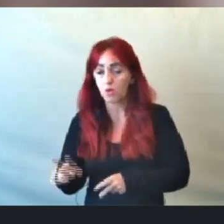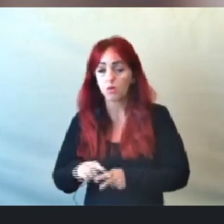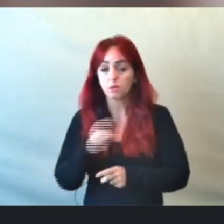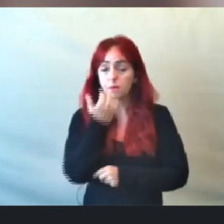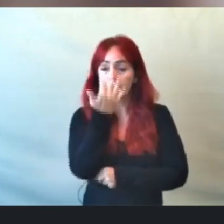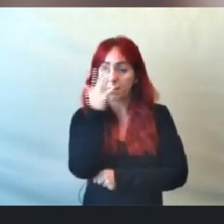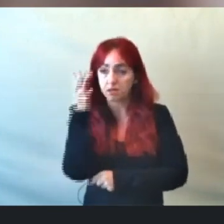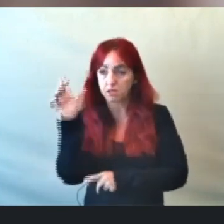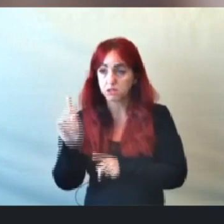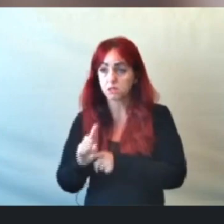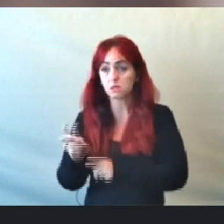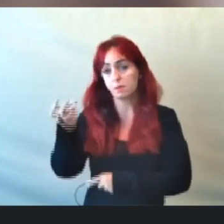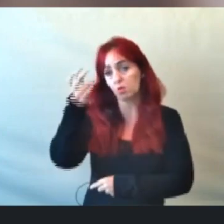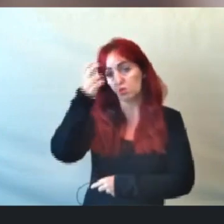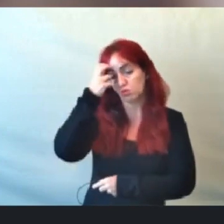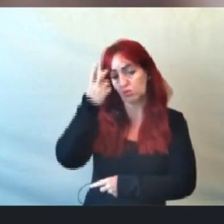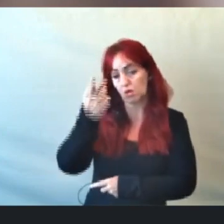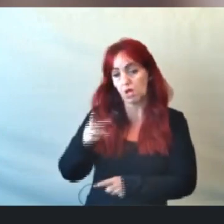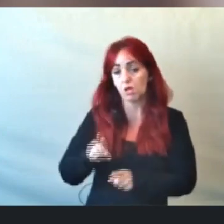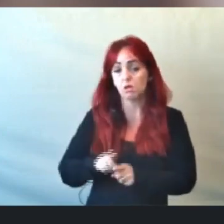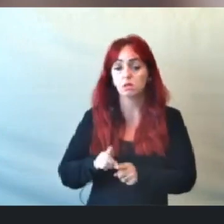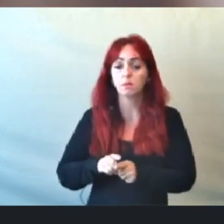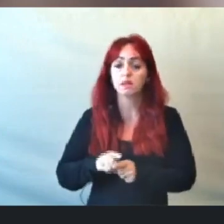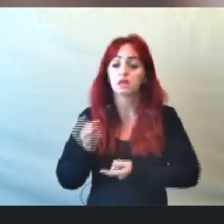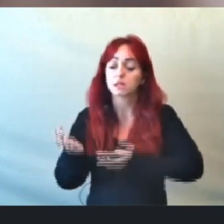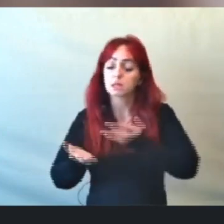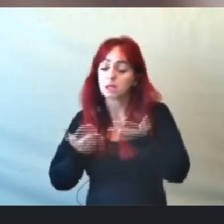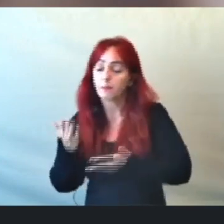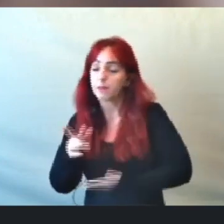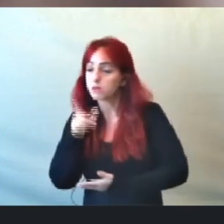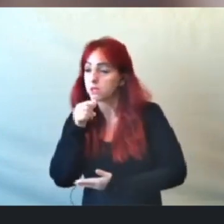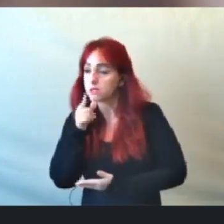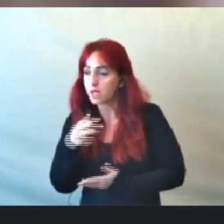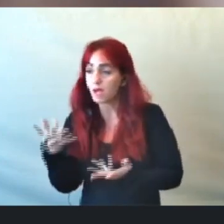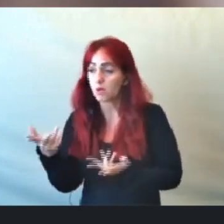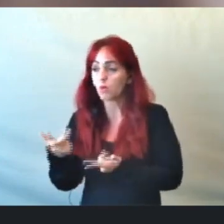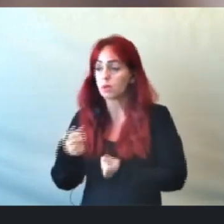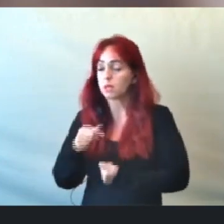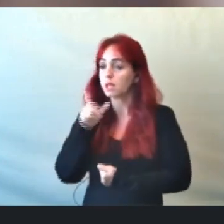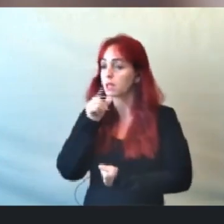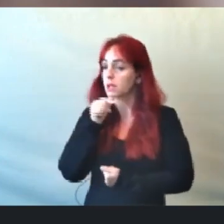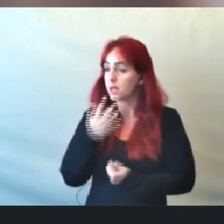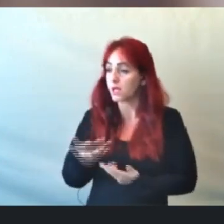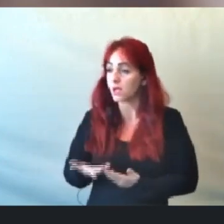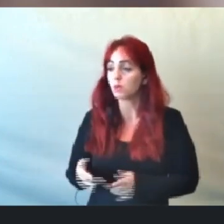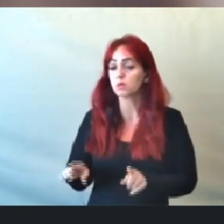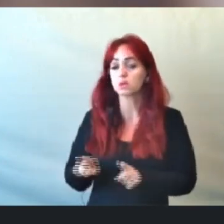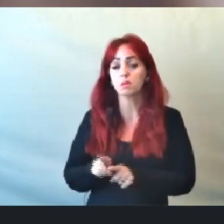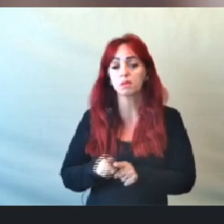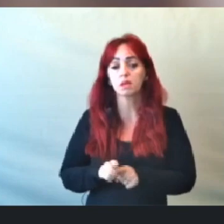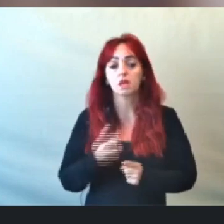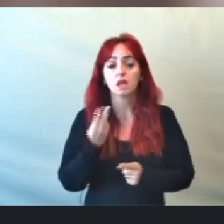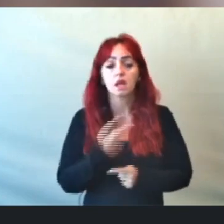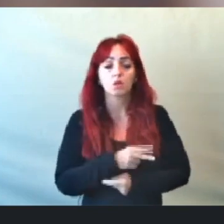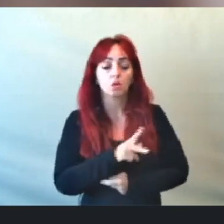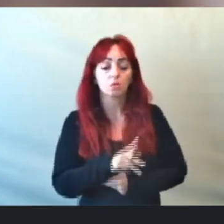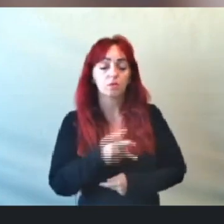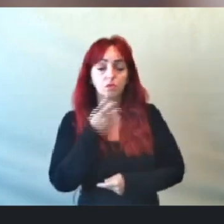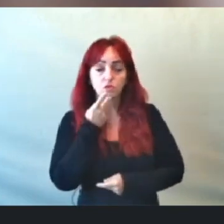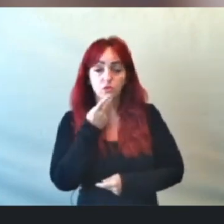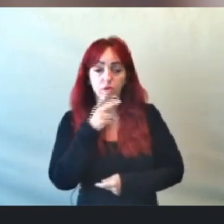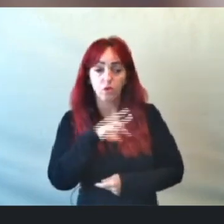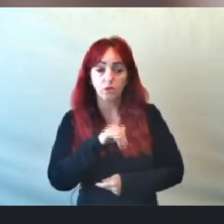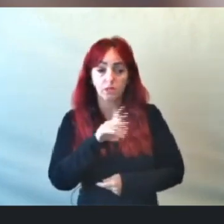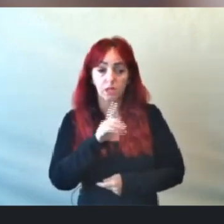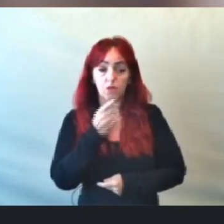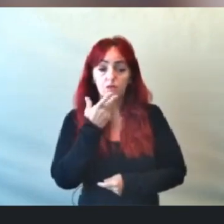e tratamento das águas, qualidade das águas, né, igual o professor Nilo comentou, muitas coisas